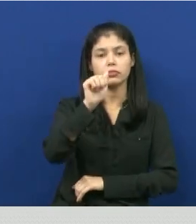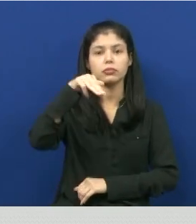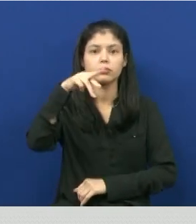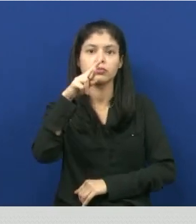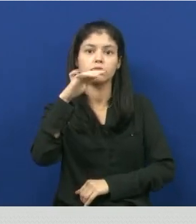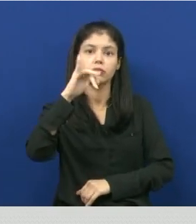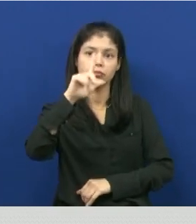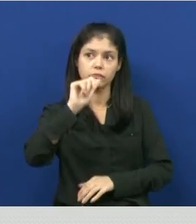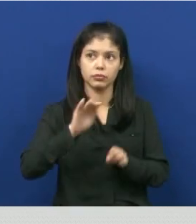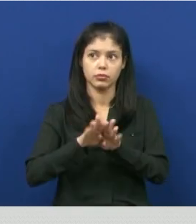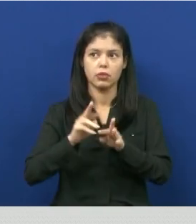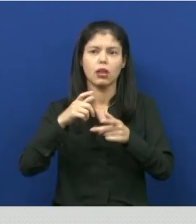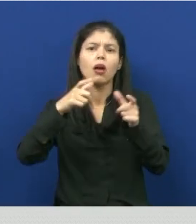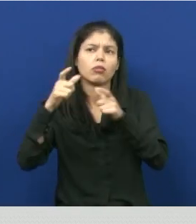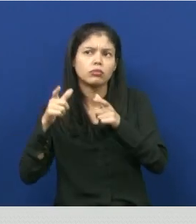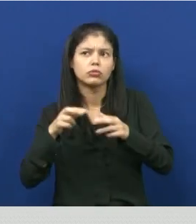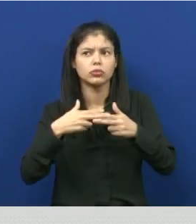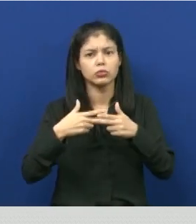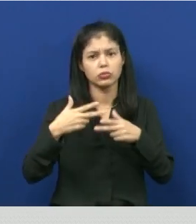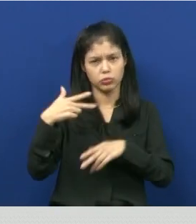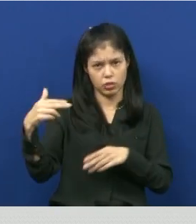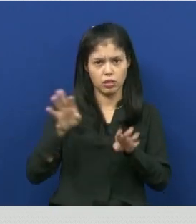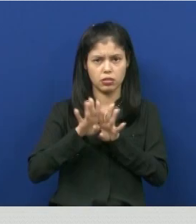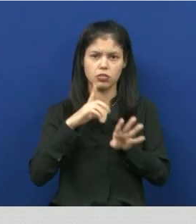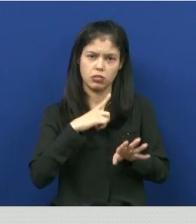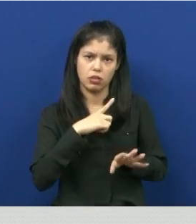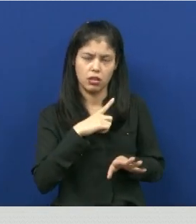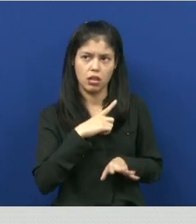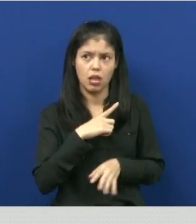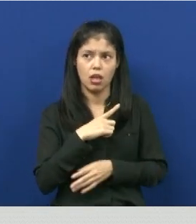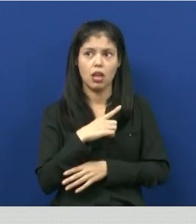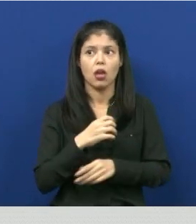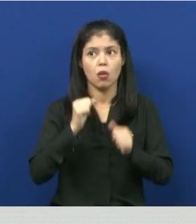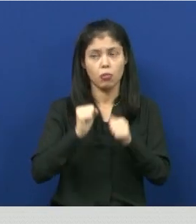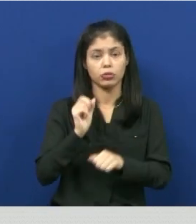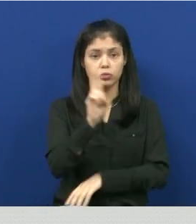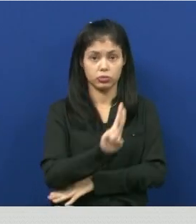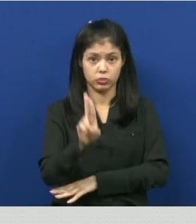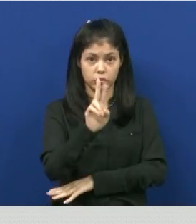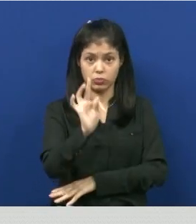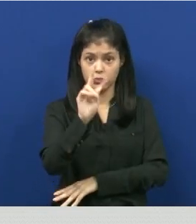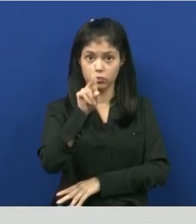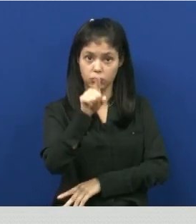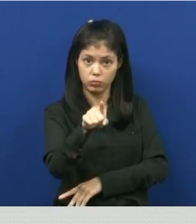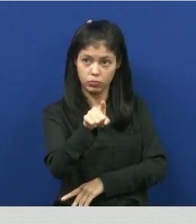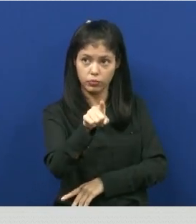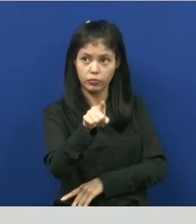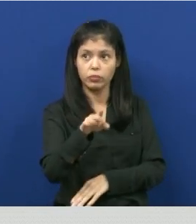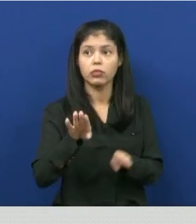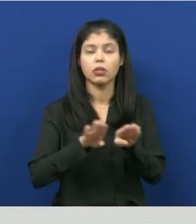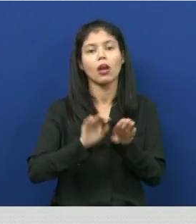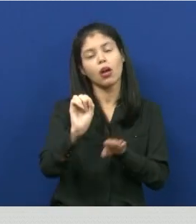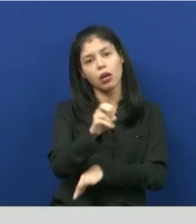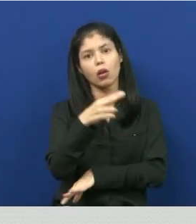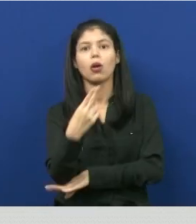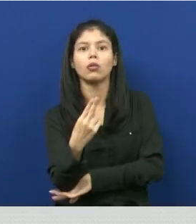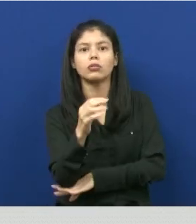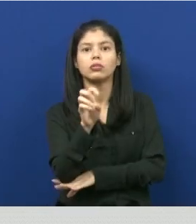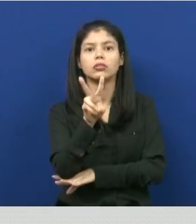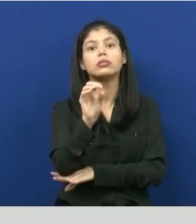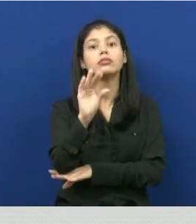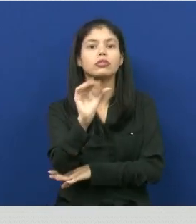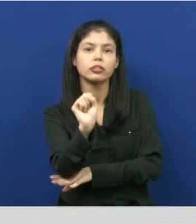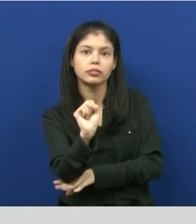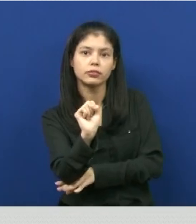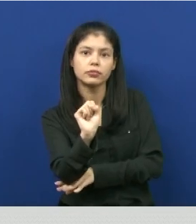em alguns lugares, por exemplo, na região rioplatense, eu posso utilizar tu ou eu posso utilizar